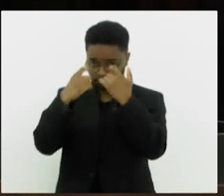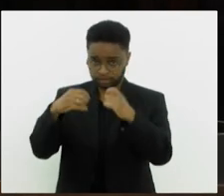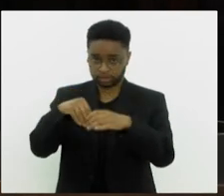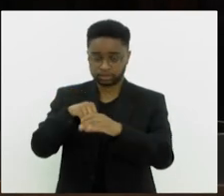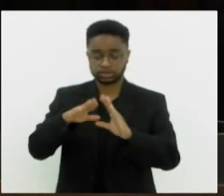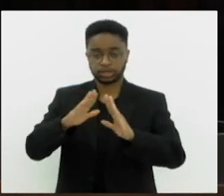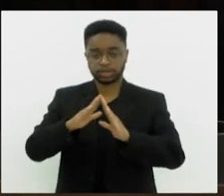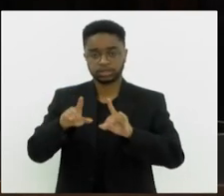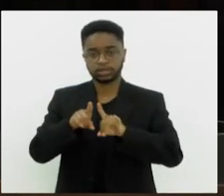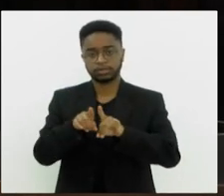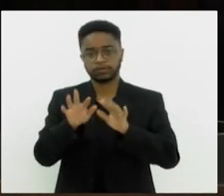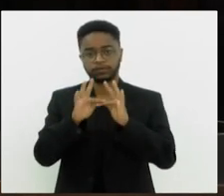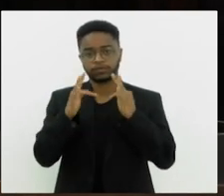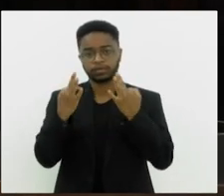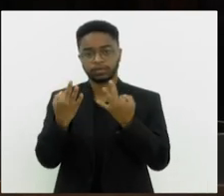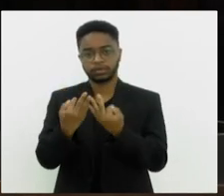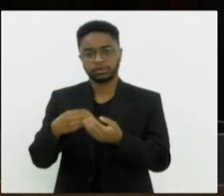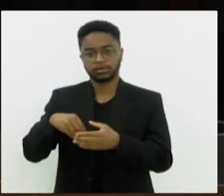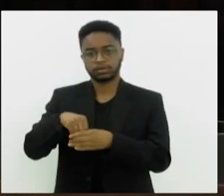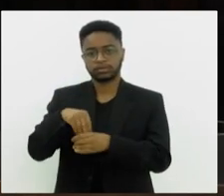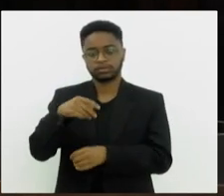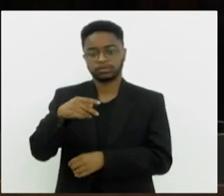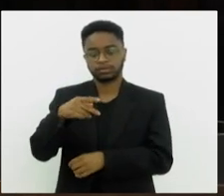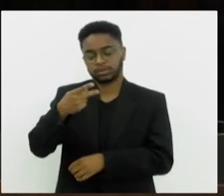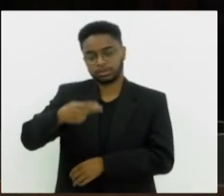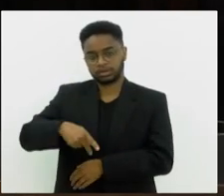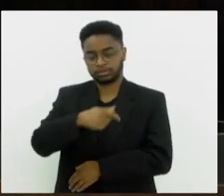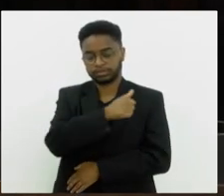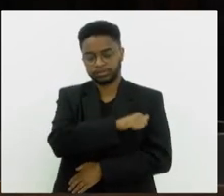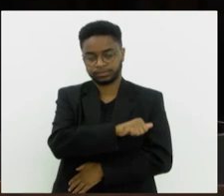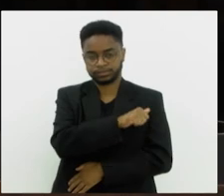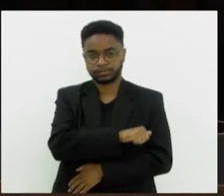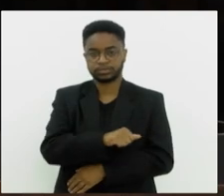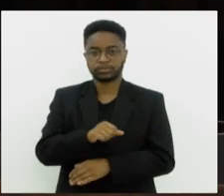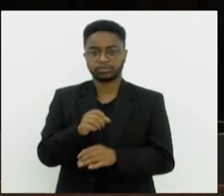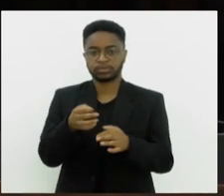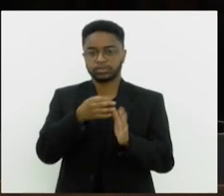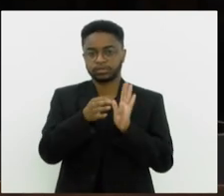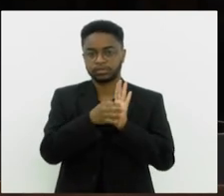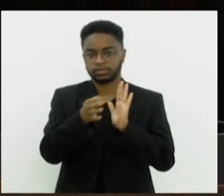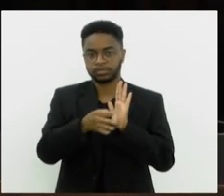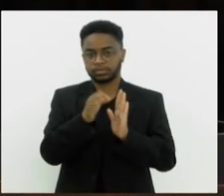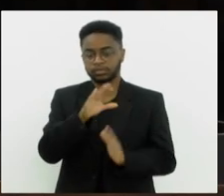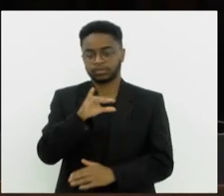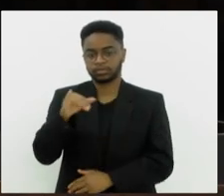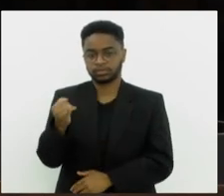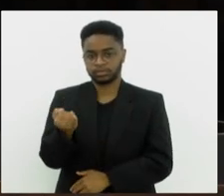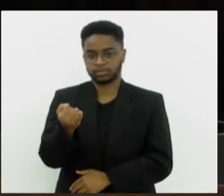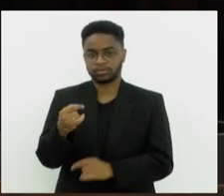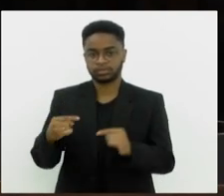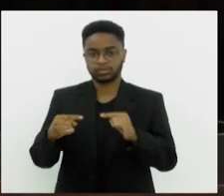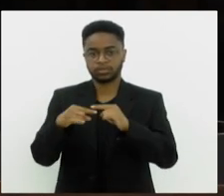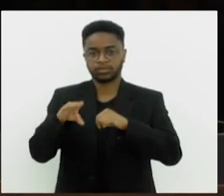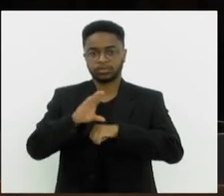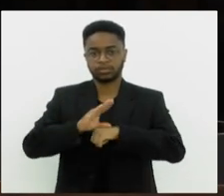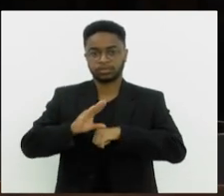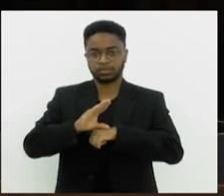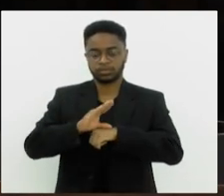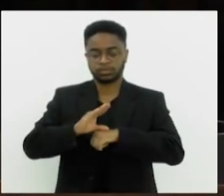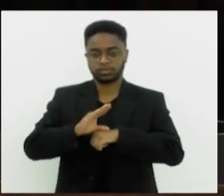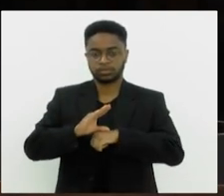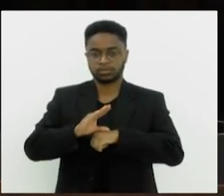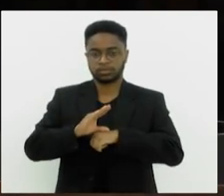familiar, no âmbito do Estado do Rio de Janeiro. Parecer das Comissões de Constituição e Justiça pela